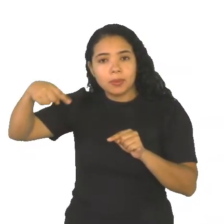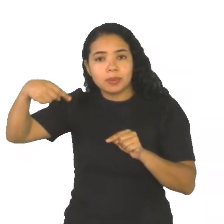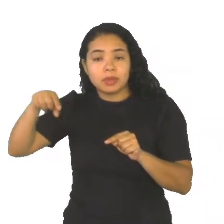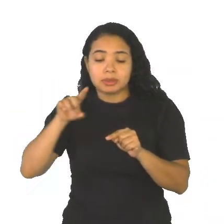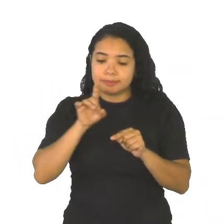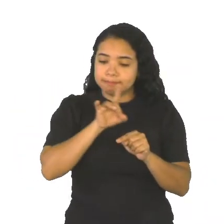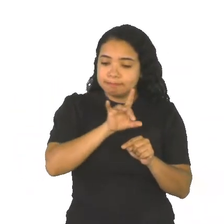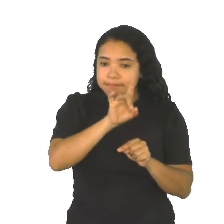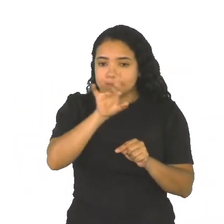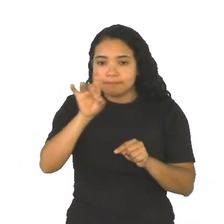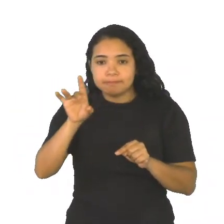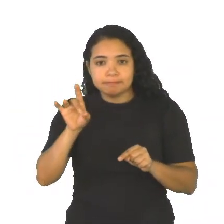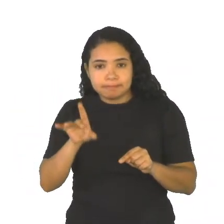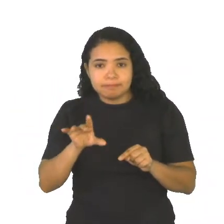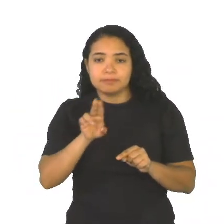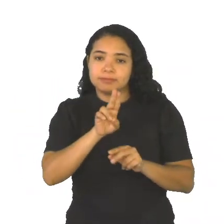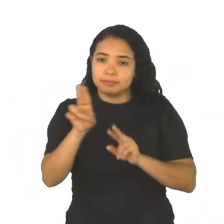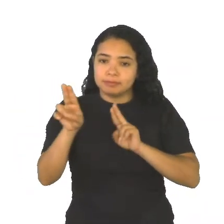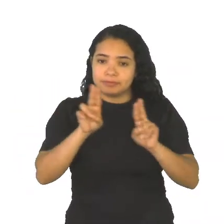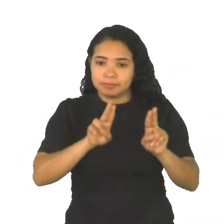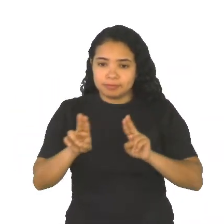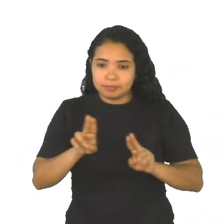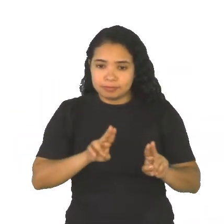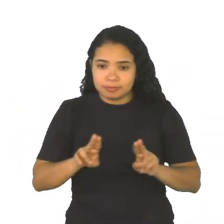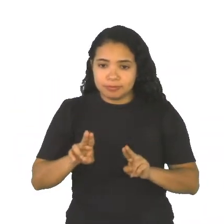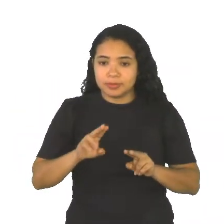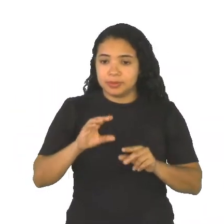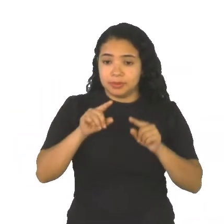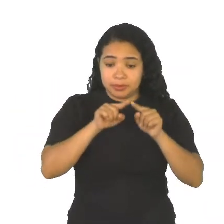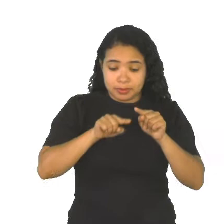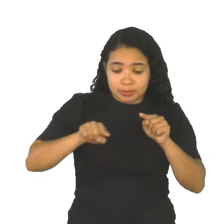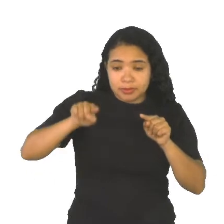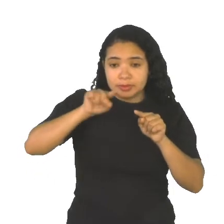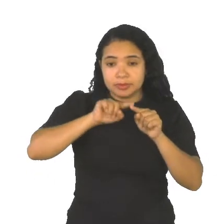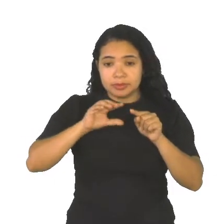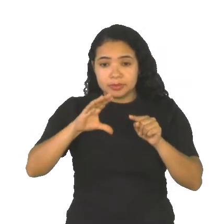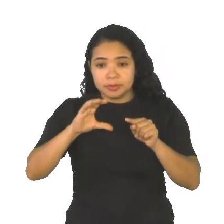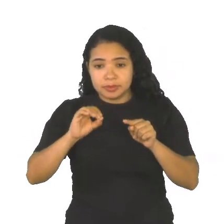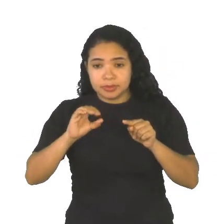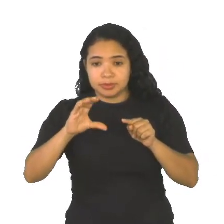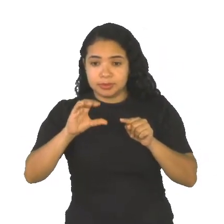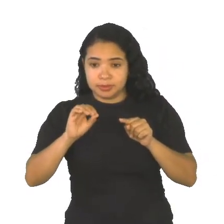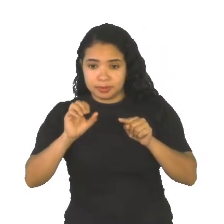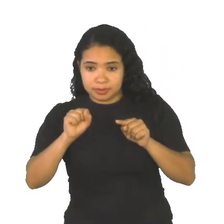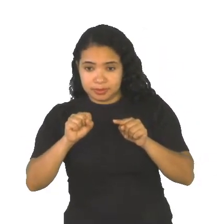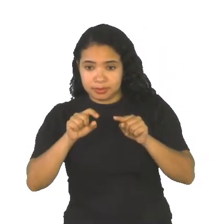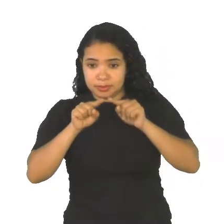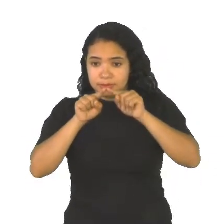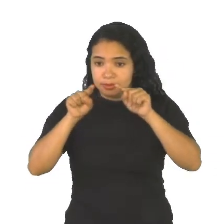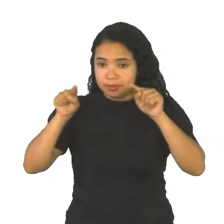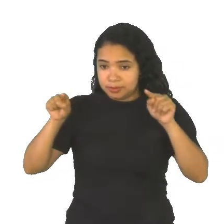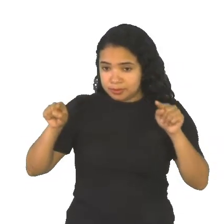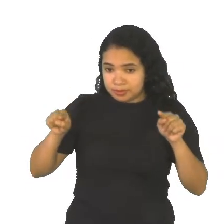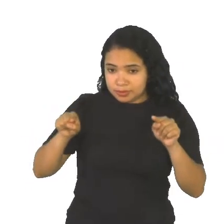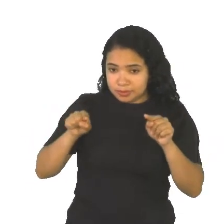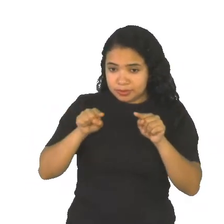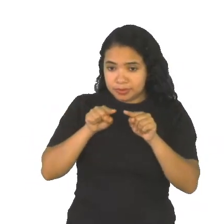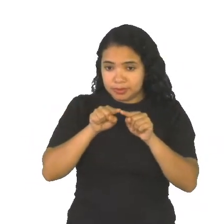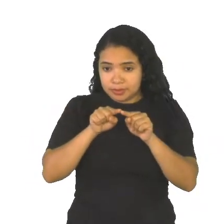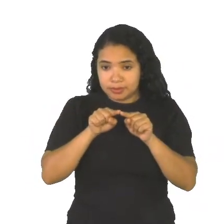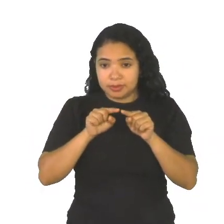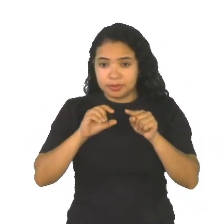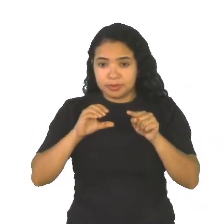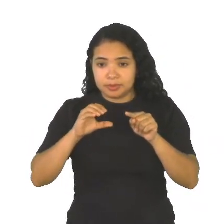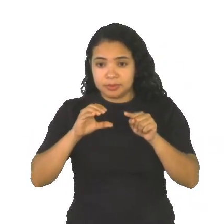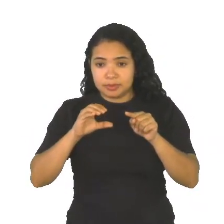que ela é redonda, ela recebe o nome de coccus. Quando ela é cilíndrica, ela recebe o nome de cilíndrico. Quando ela é